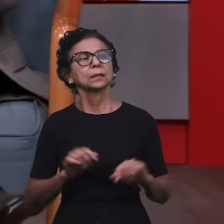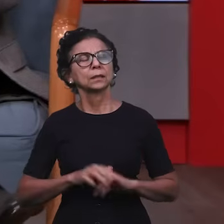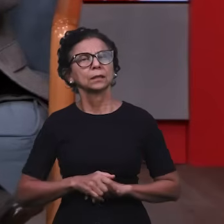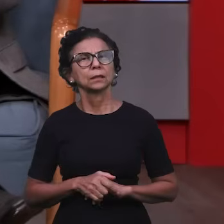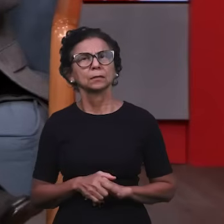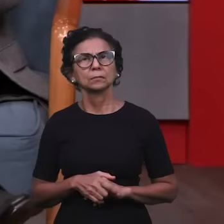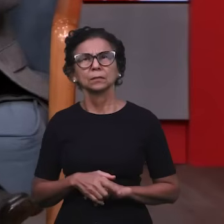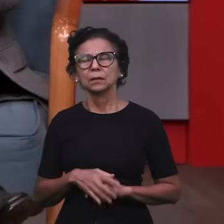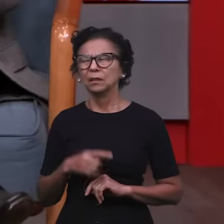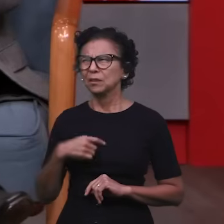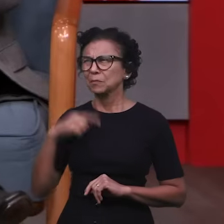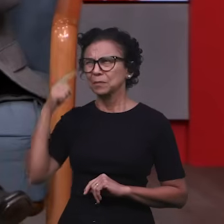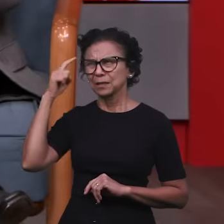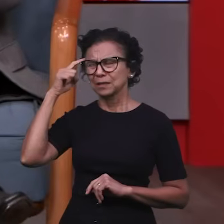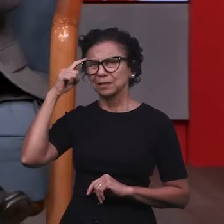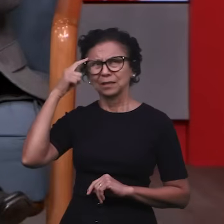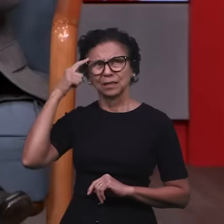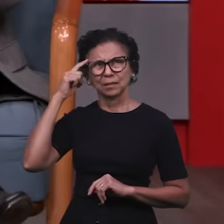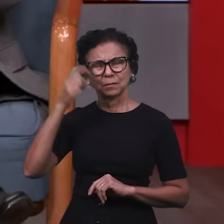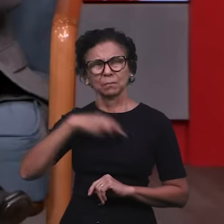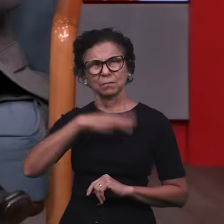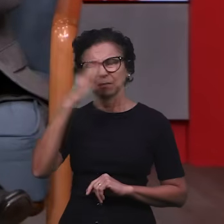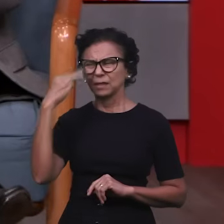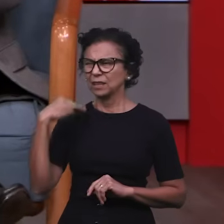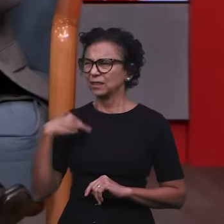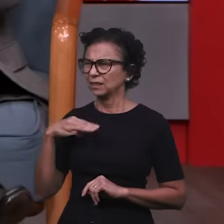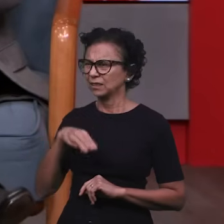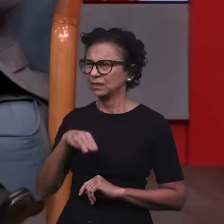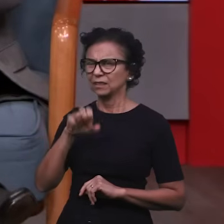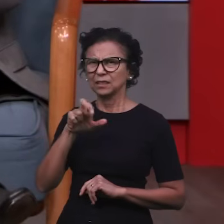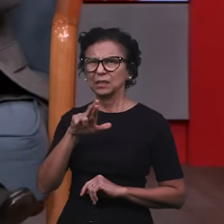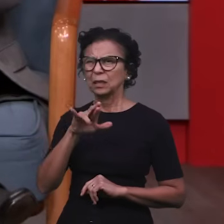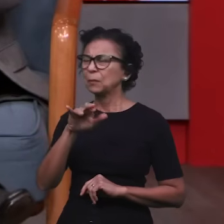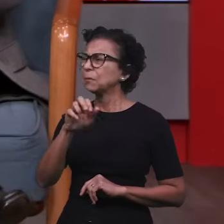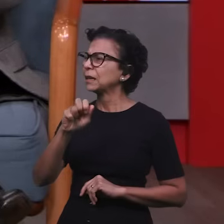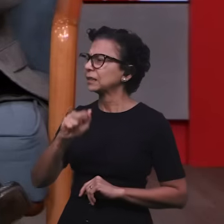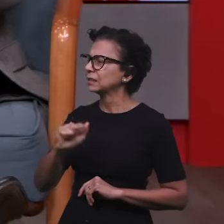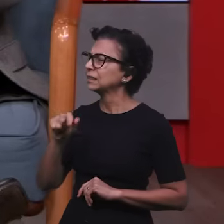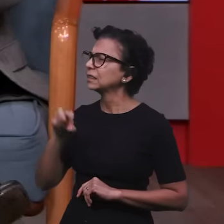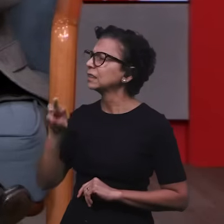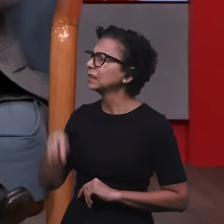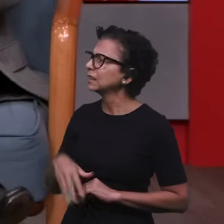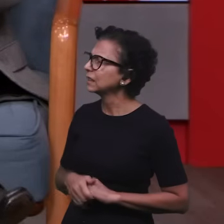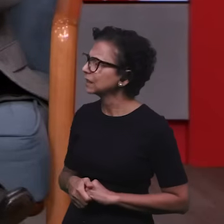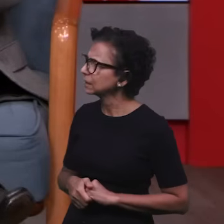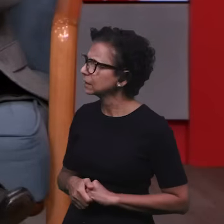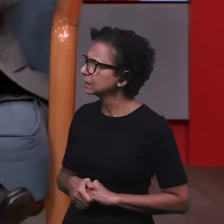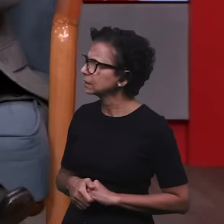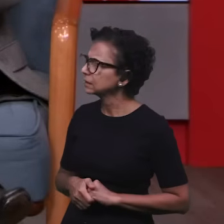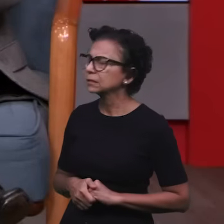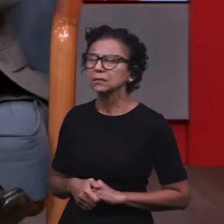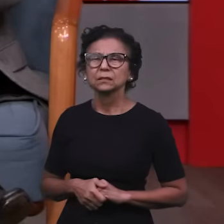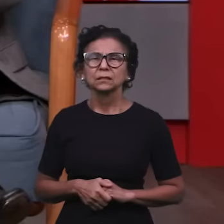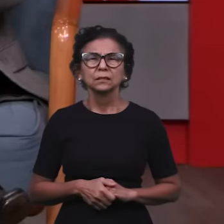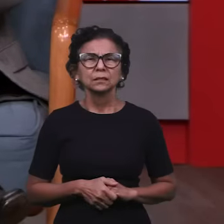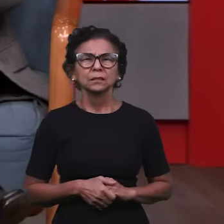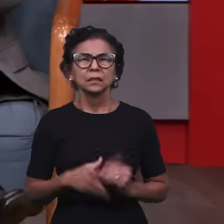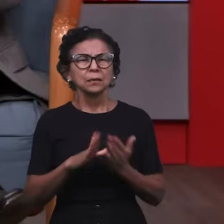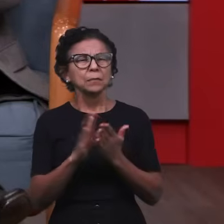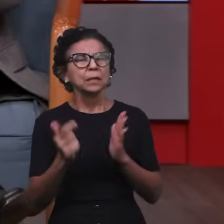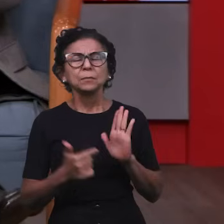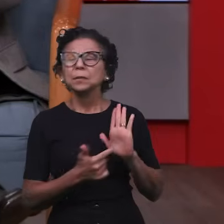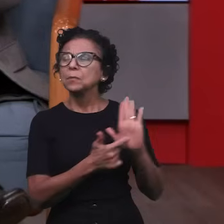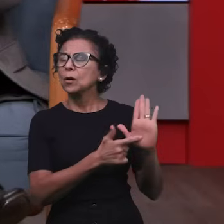uma vizinha, alguma coisa. Eu digo: mas quem é Maria? Não, Maria da Bíblia. E eu entendi que ela estava se referindo à nossa